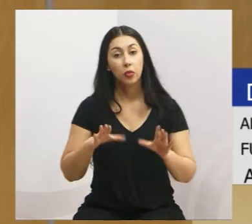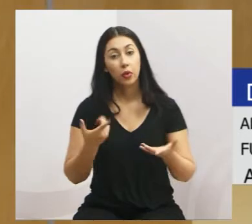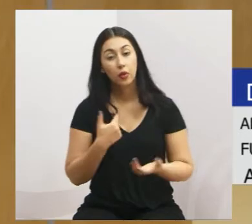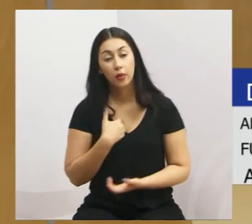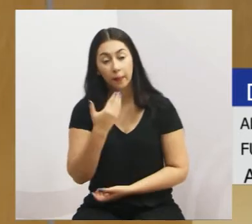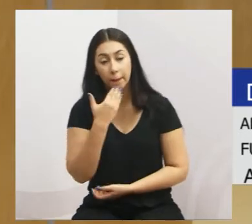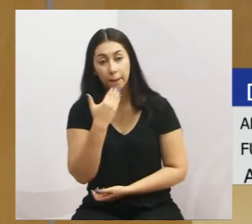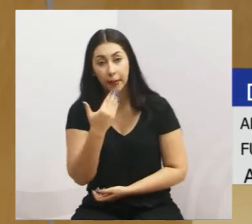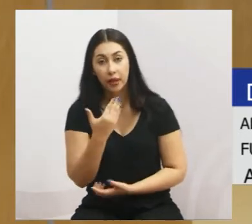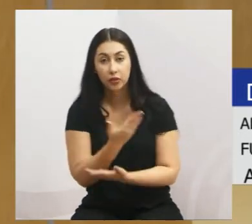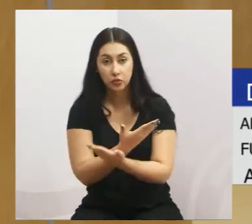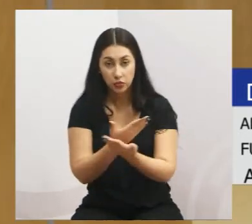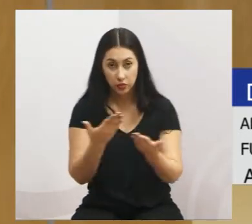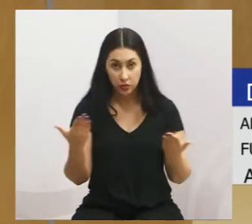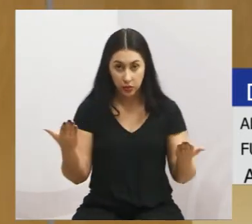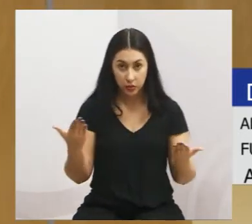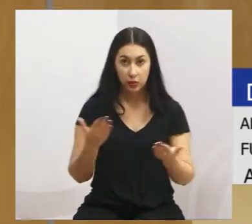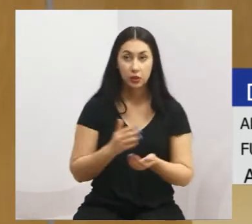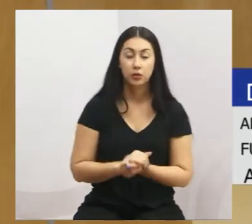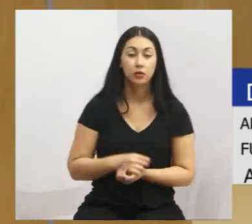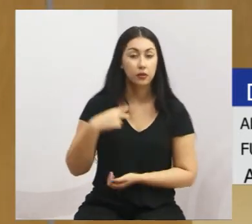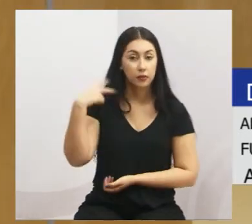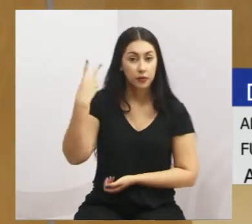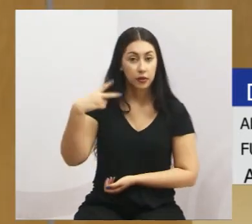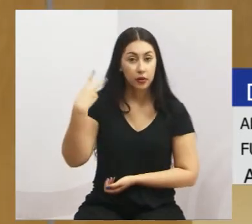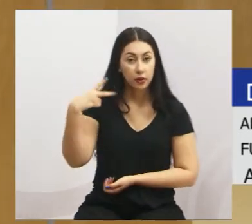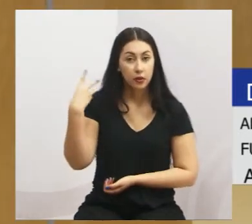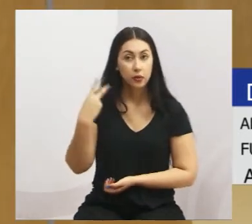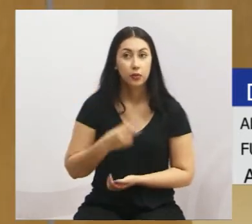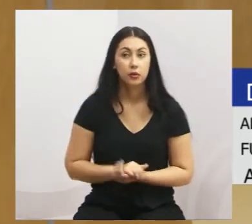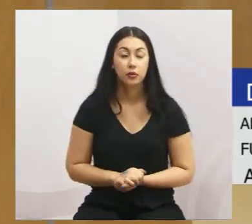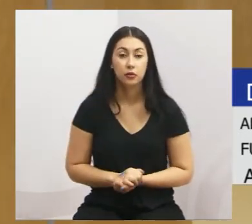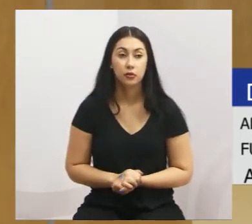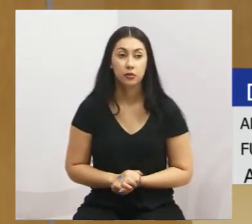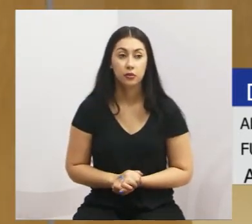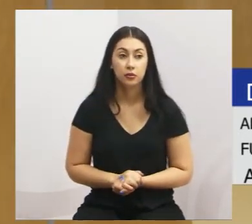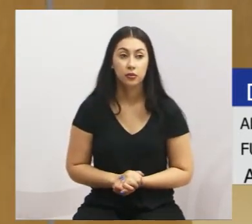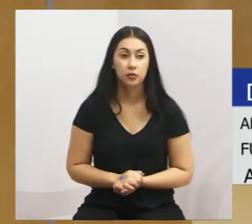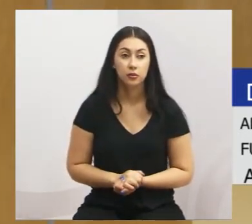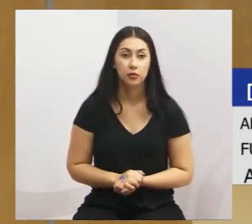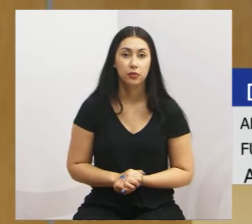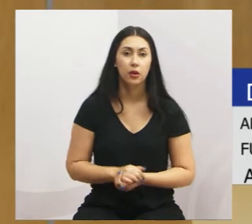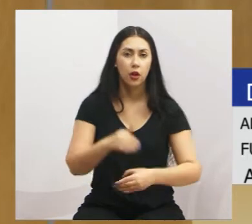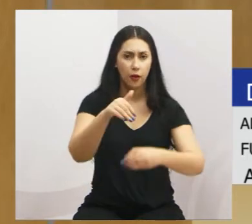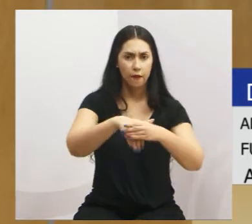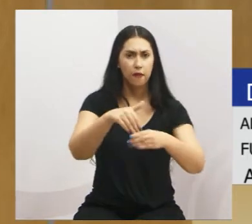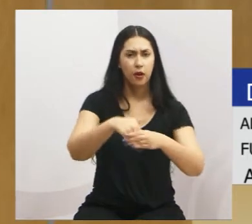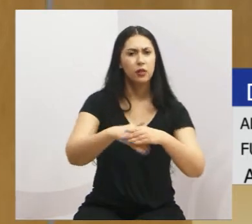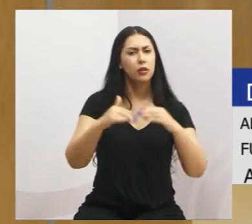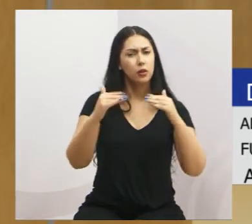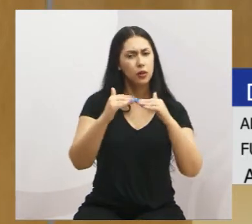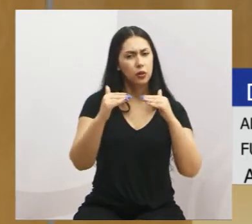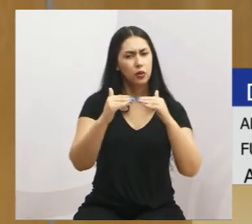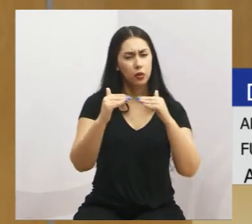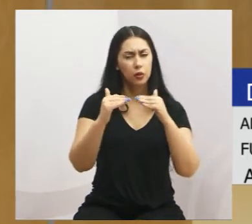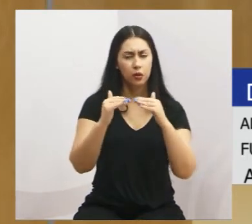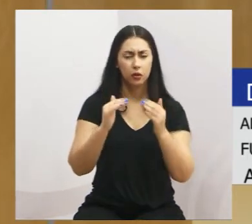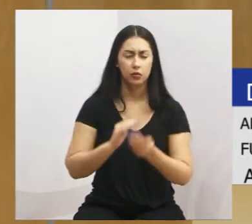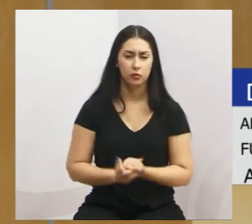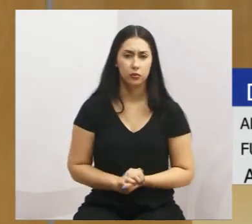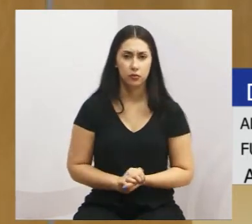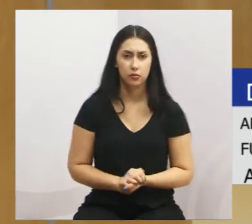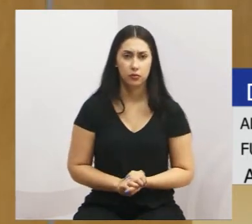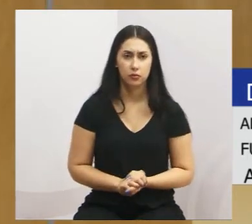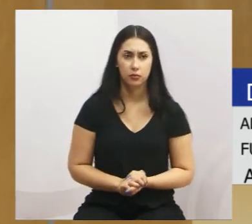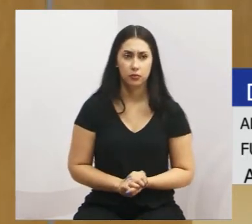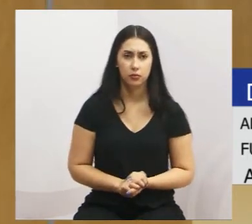aqui aos nobres vereadores que seja favorável na votação,